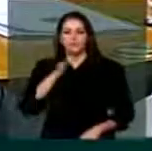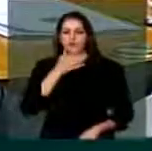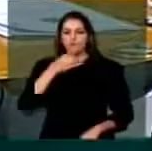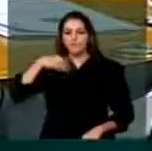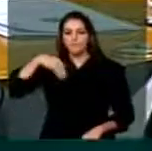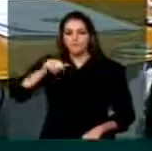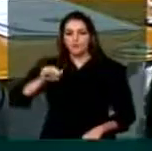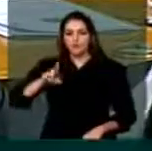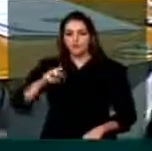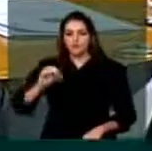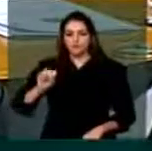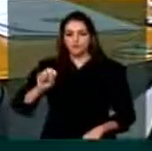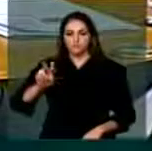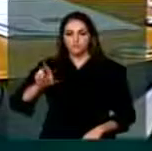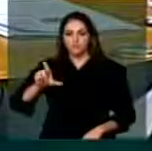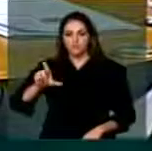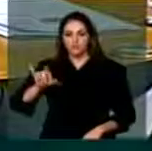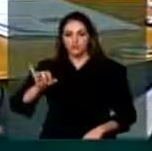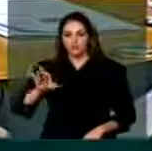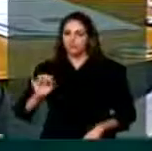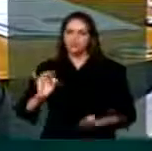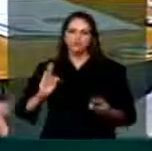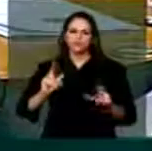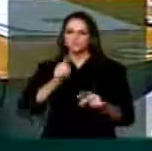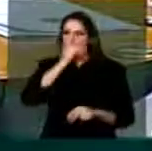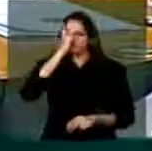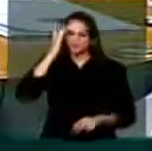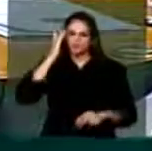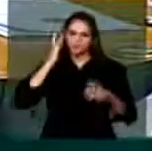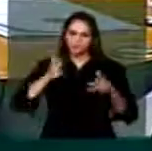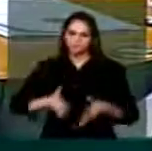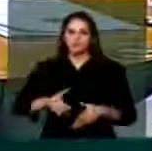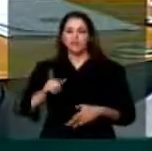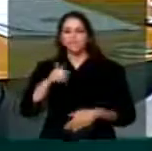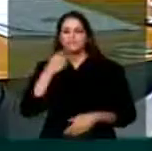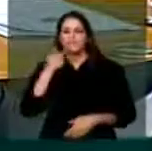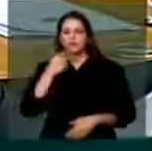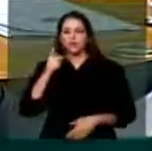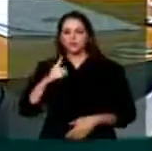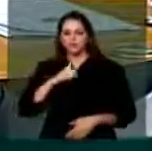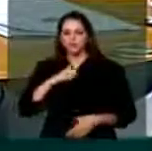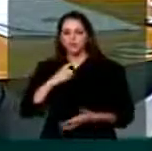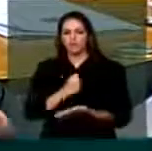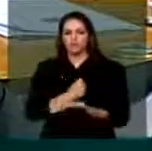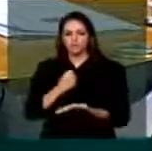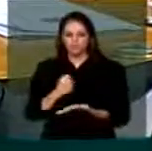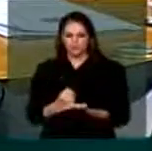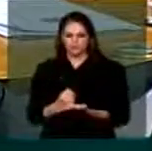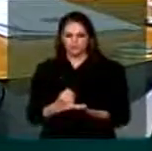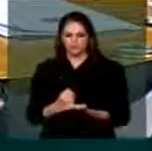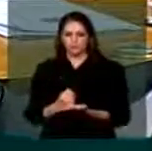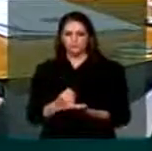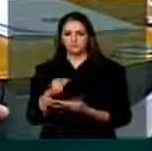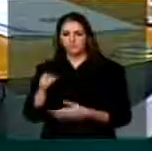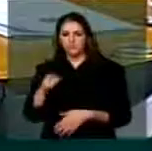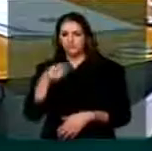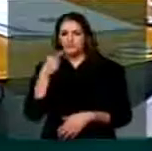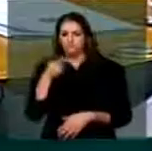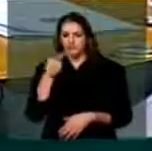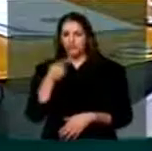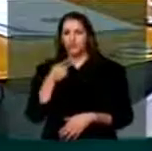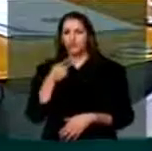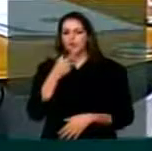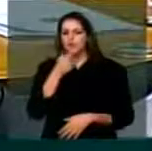mensaleiro Marcos Valério, a turma do Mensalão, né? Já falava da existência desse contrato. Sim. Ele disse que foi procurado